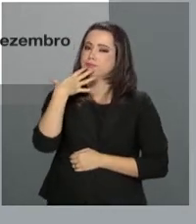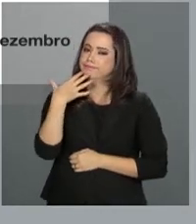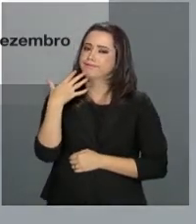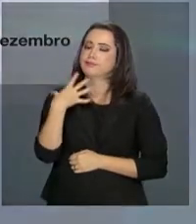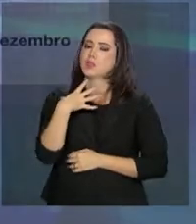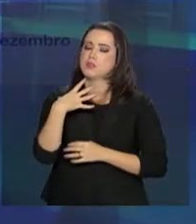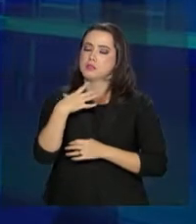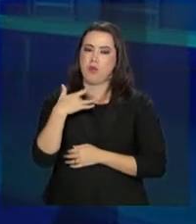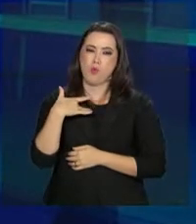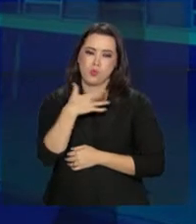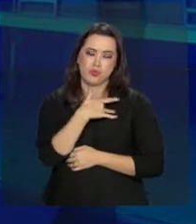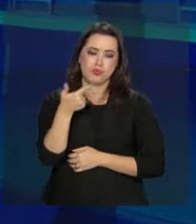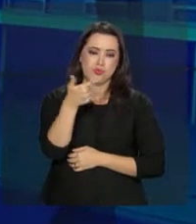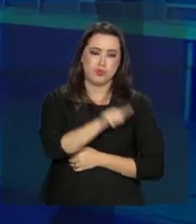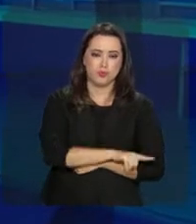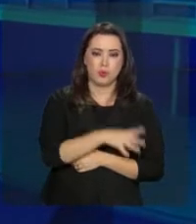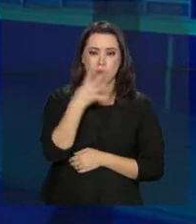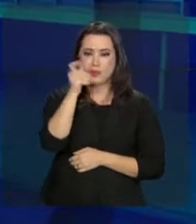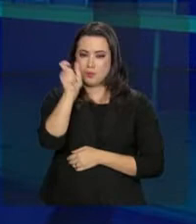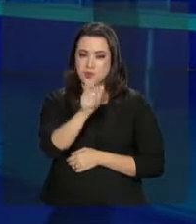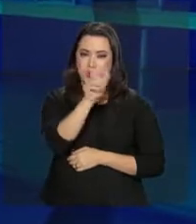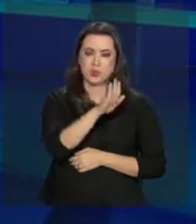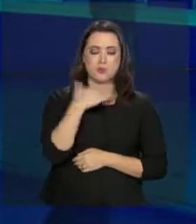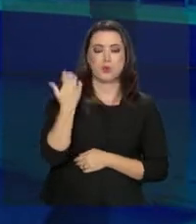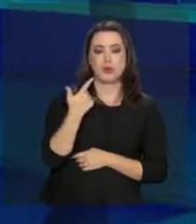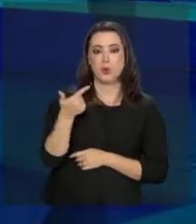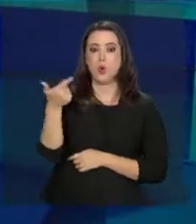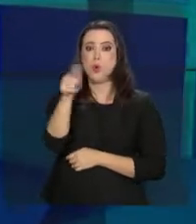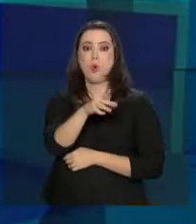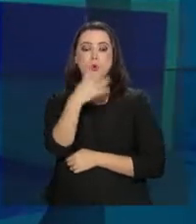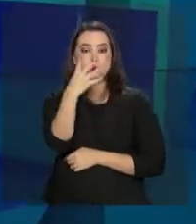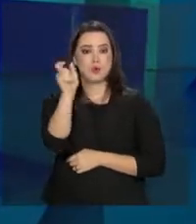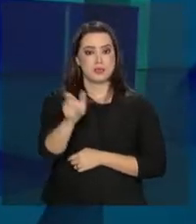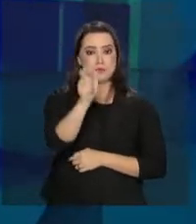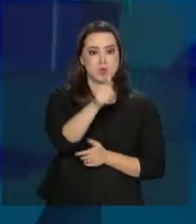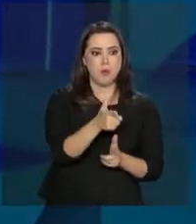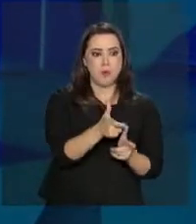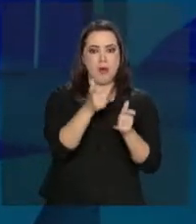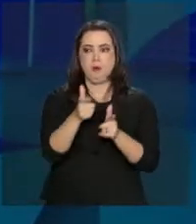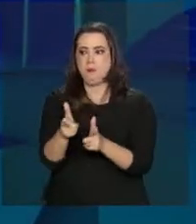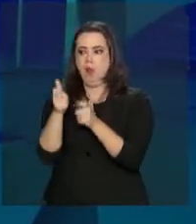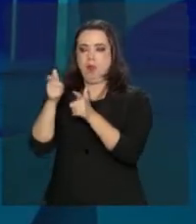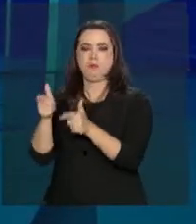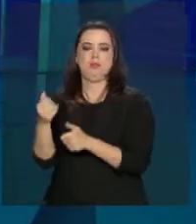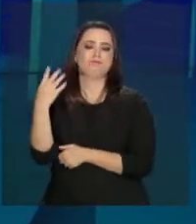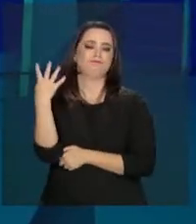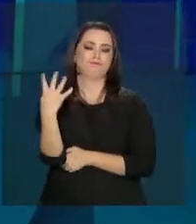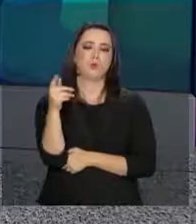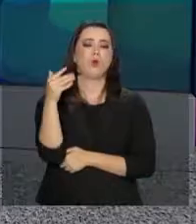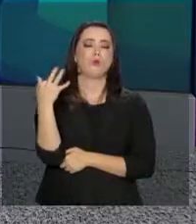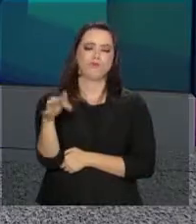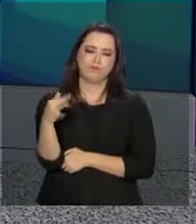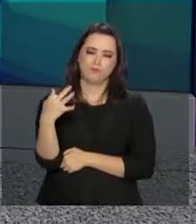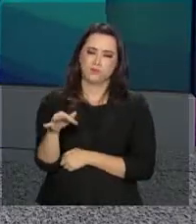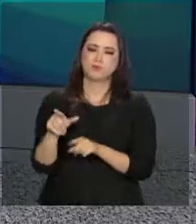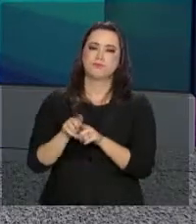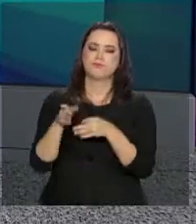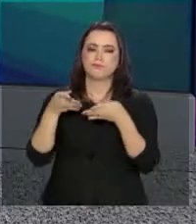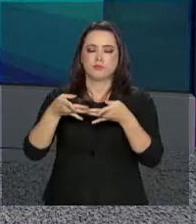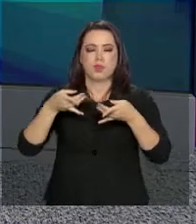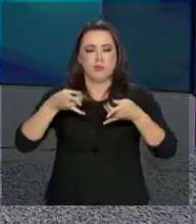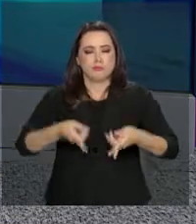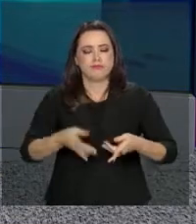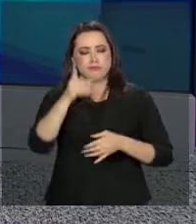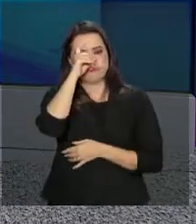além das quatro vítimas fatais o atirador feriu outras quatro pessoas que seguem internadas nós